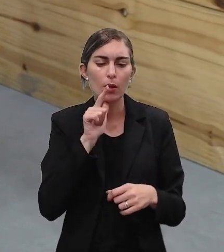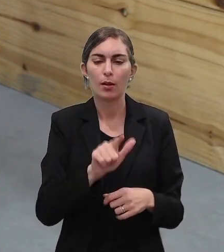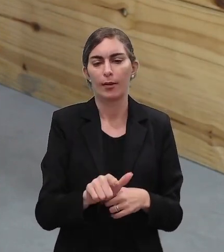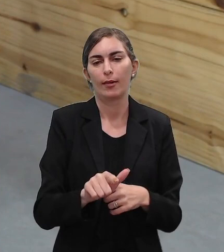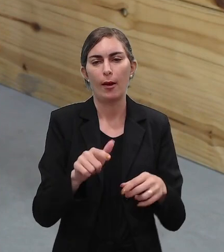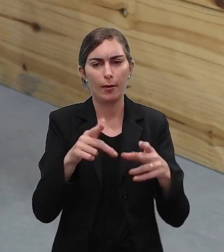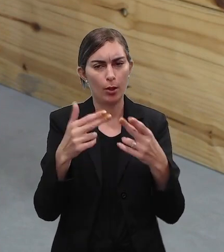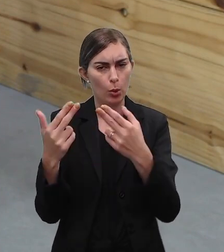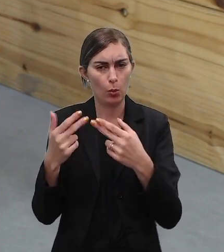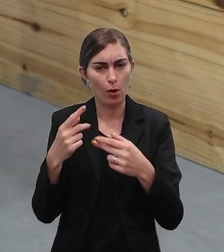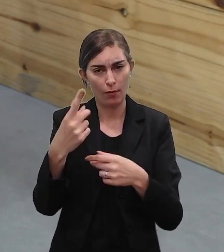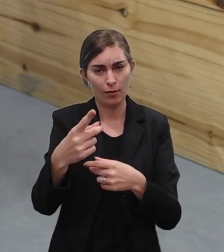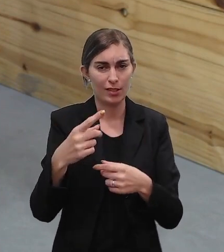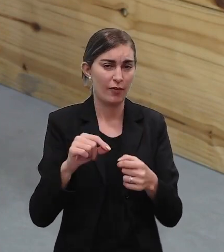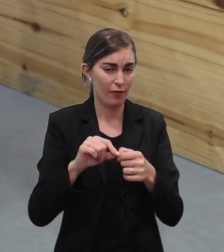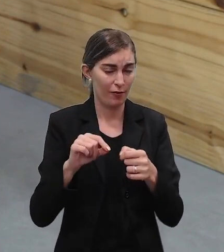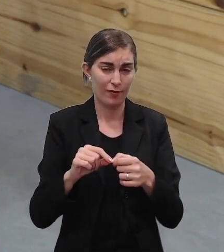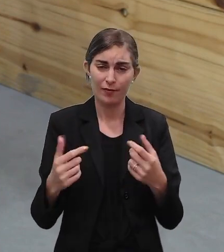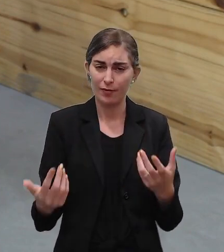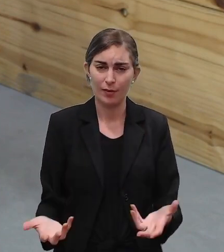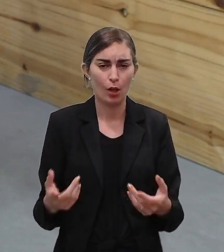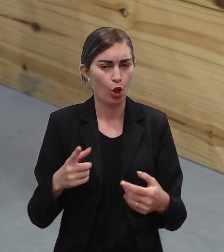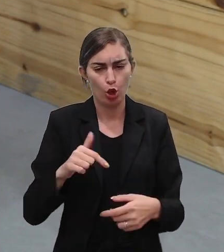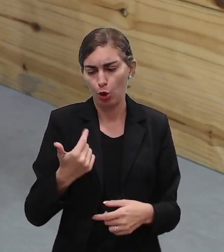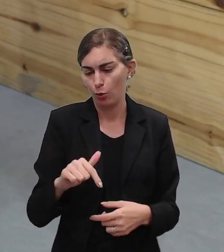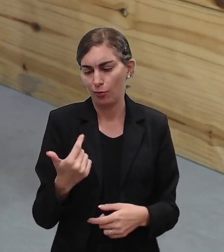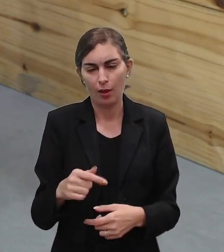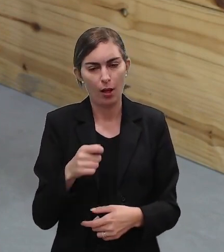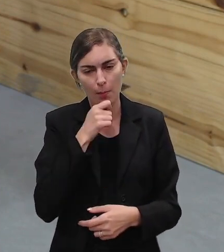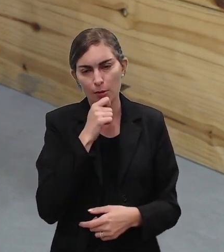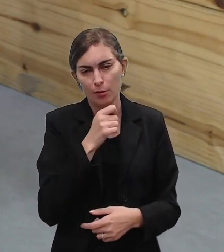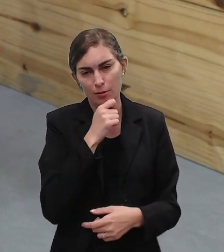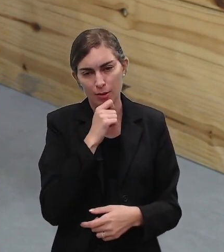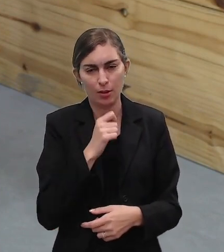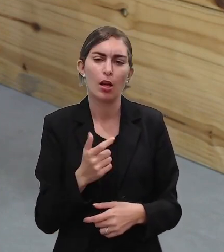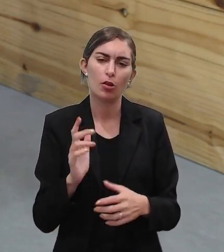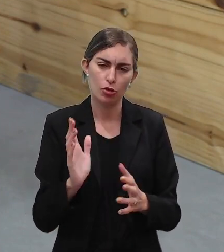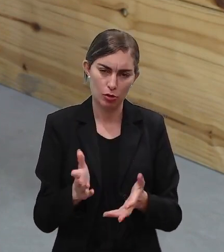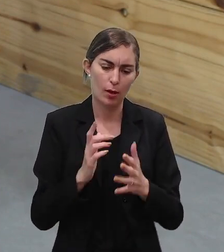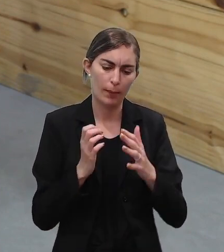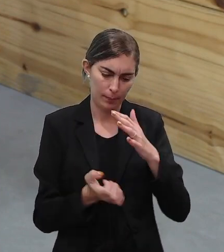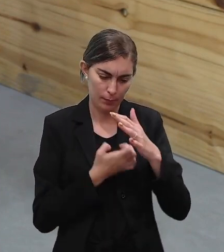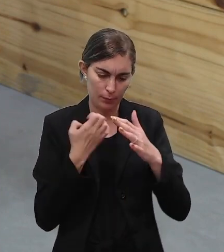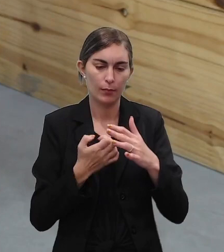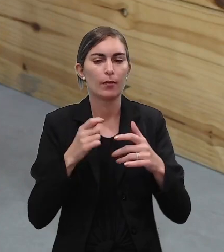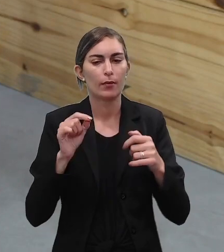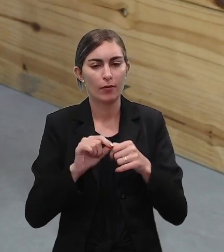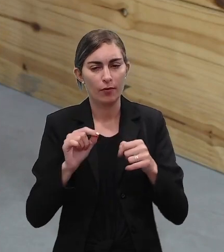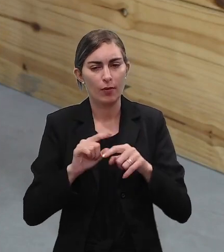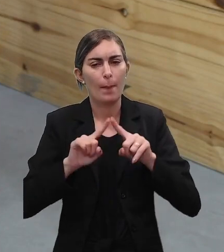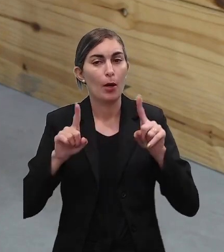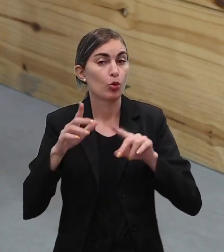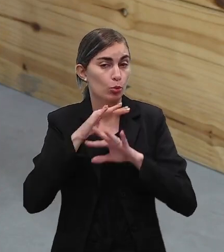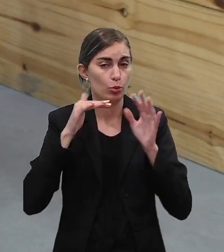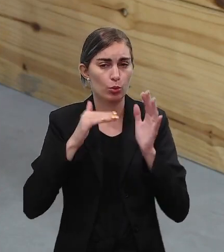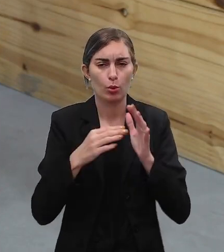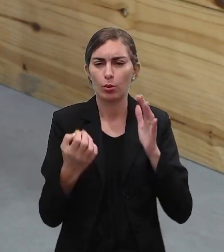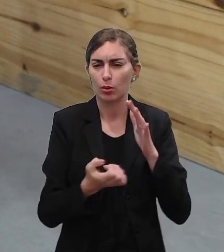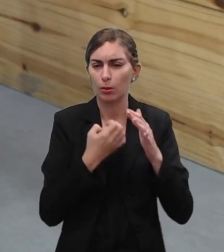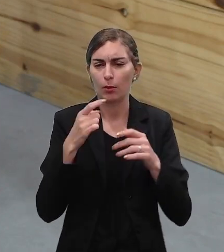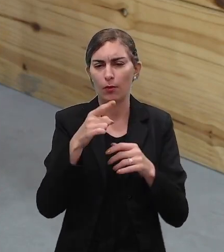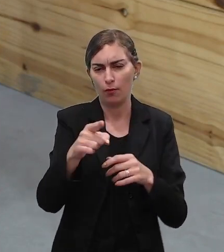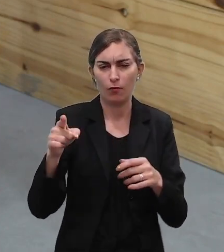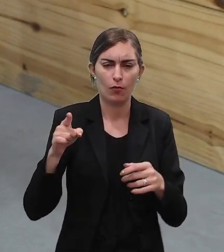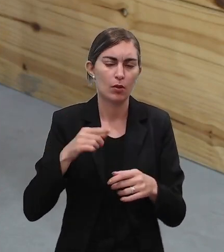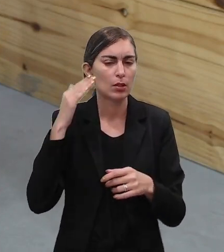acordo com aquilo que você entrega. E, na verdade, nós não temos isso ainda empregado. Já existem empresas que fazem isso, mas não são todas. O que é que você